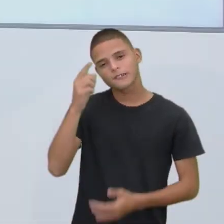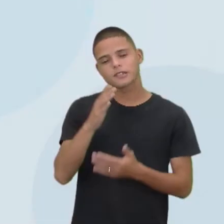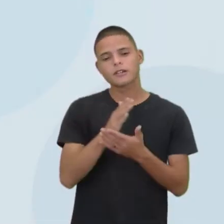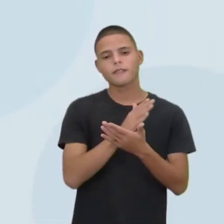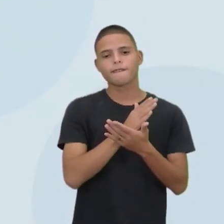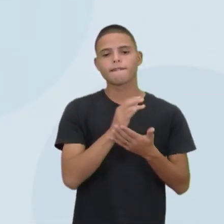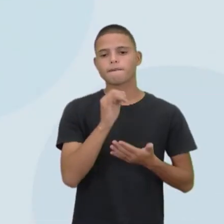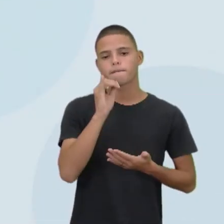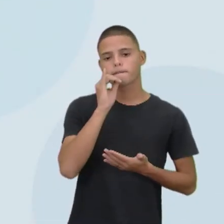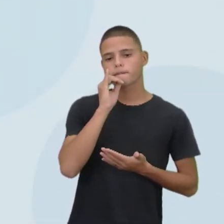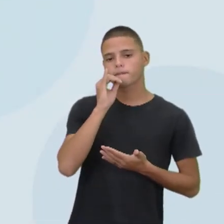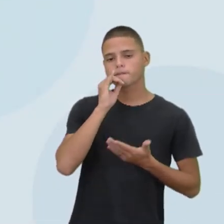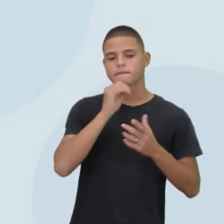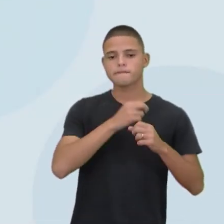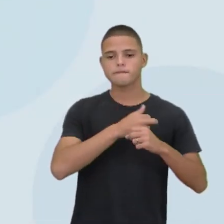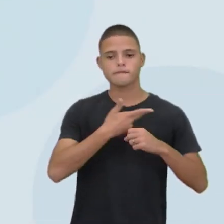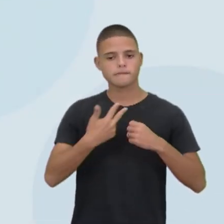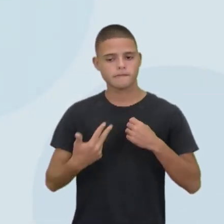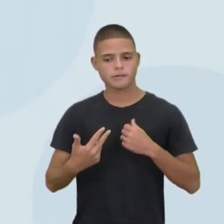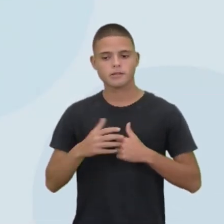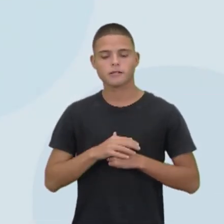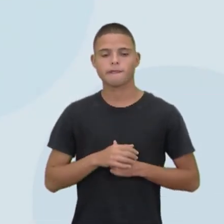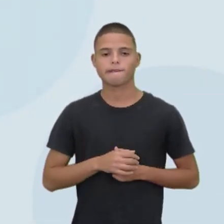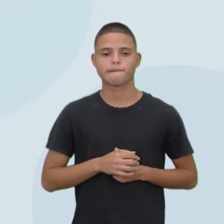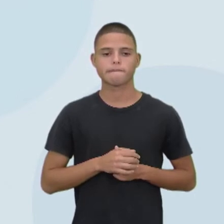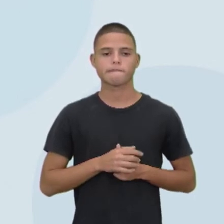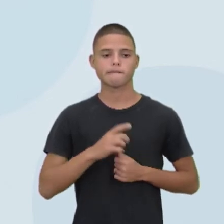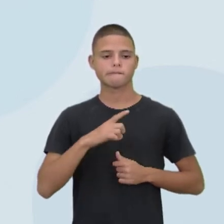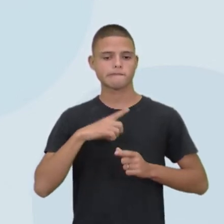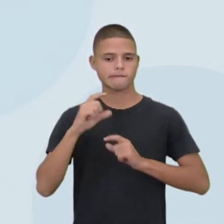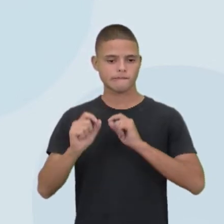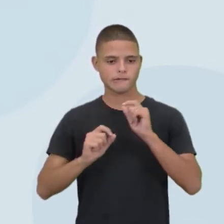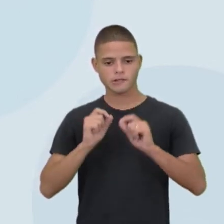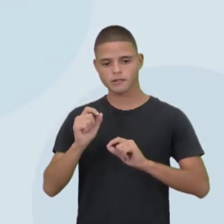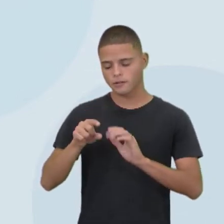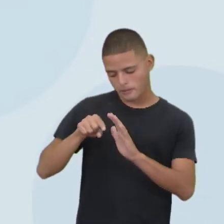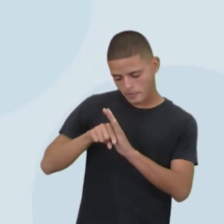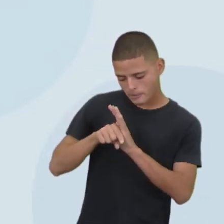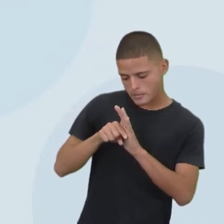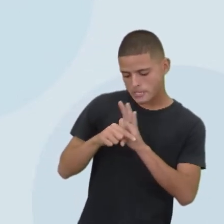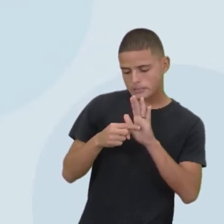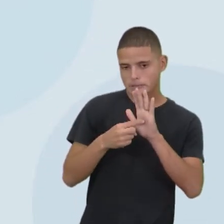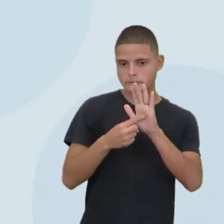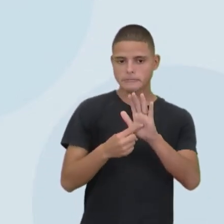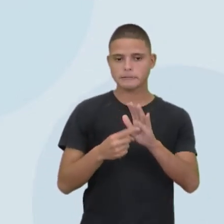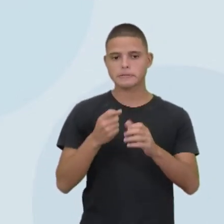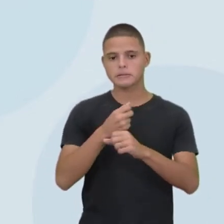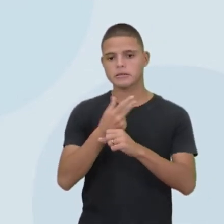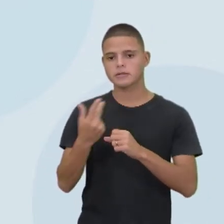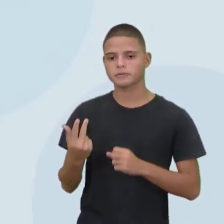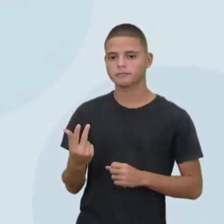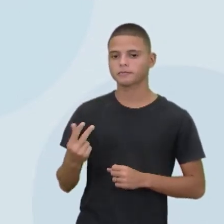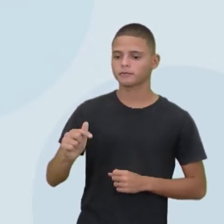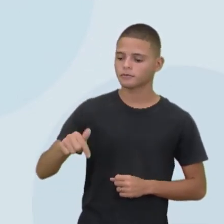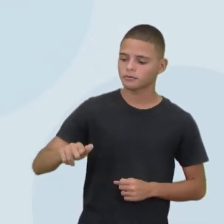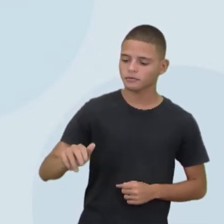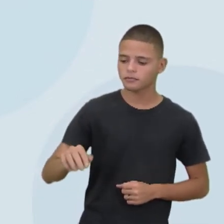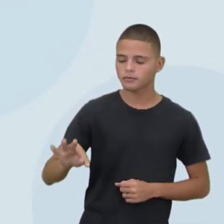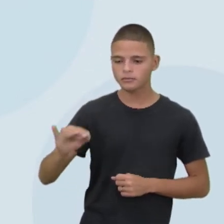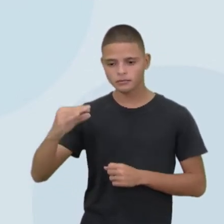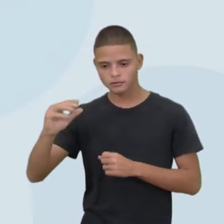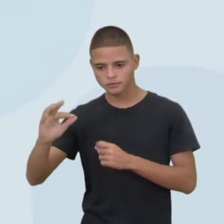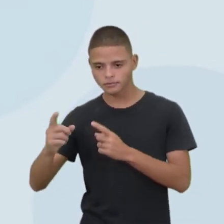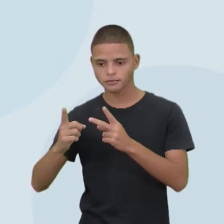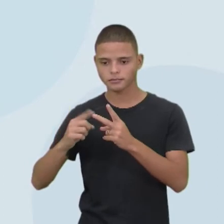das variáveis, tá ok? E aí o que tem? Na pesquisa amostral, as variáveis quantitativas são aquelas que apresentam